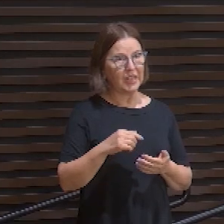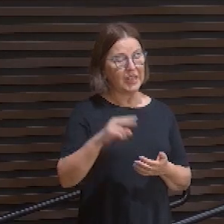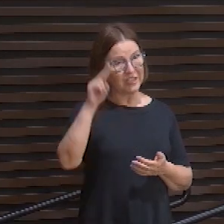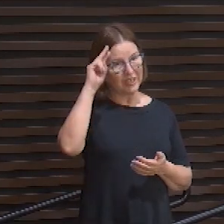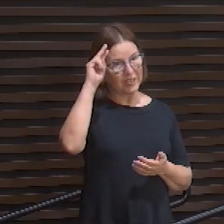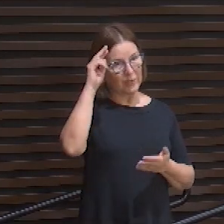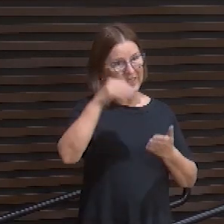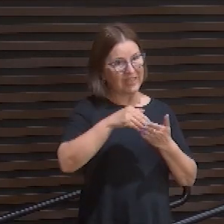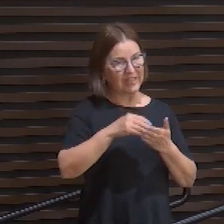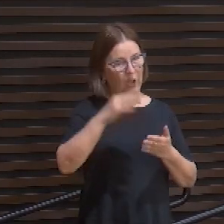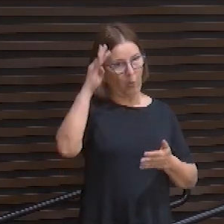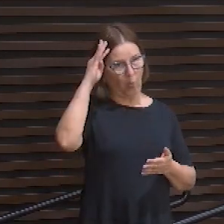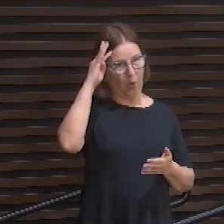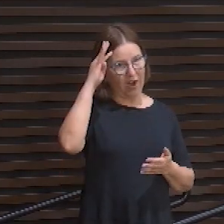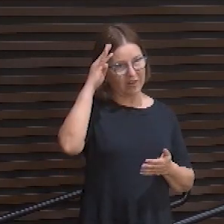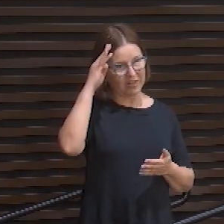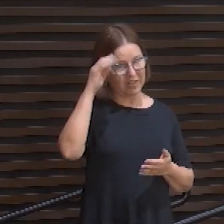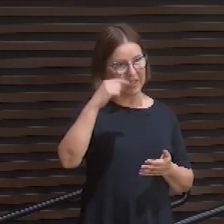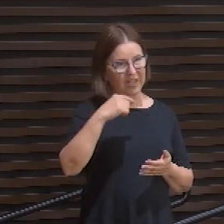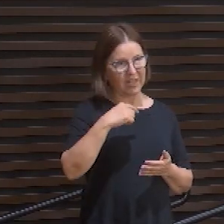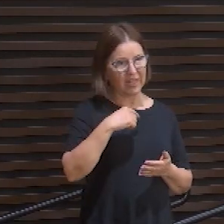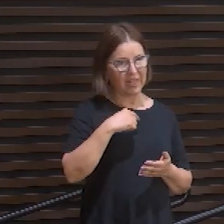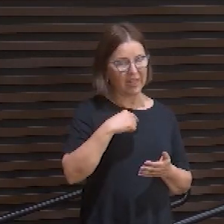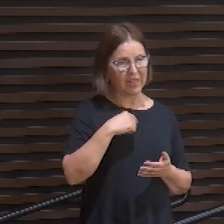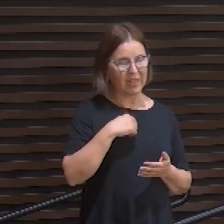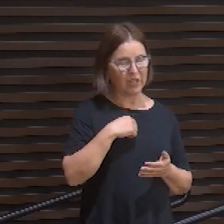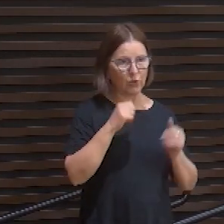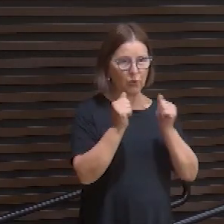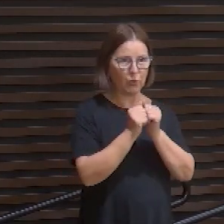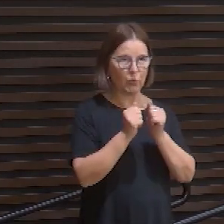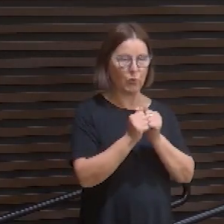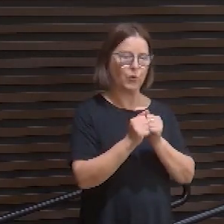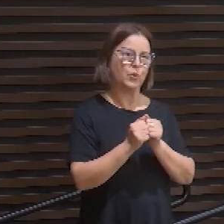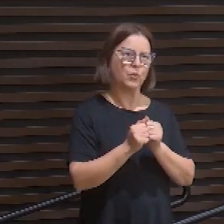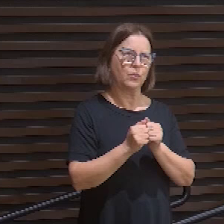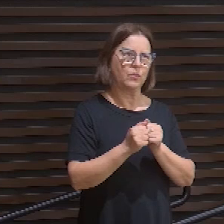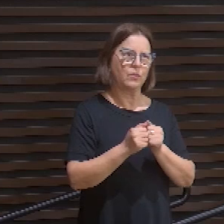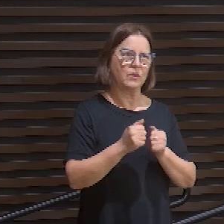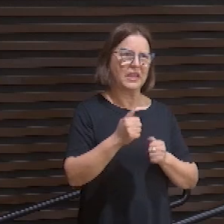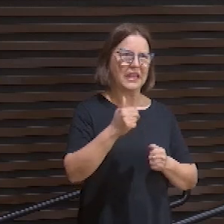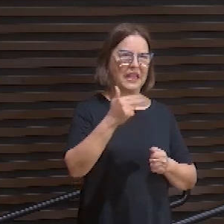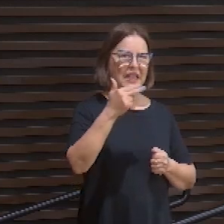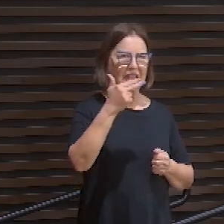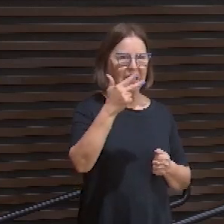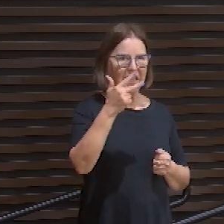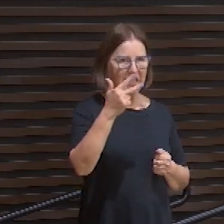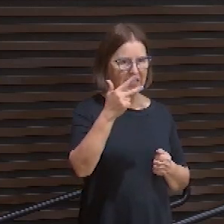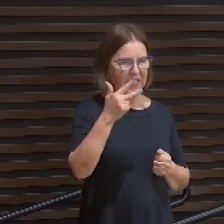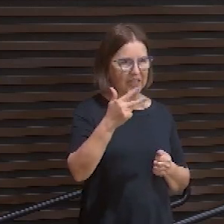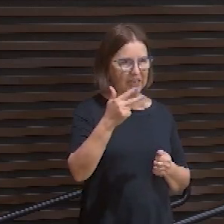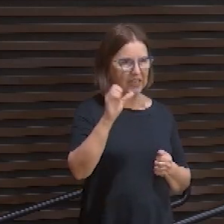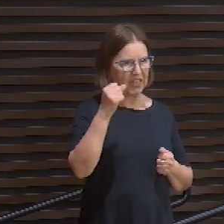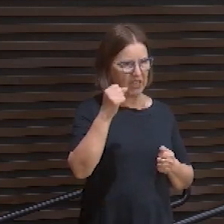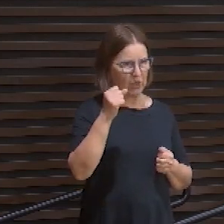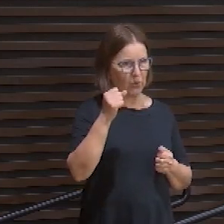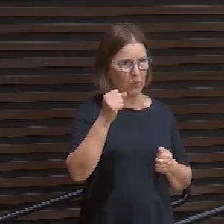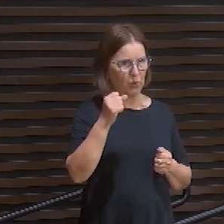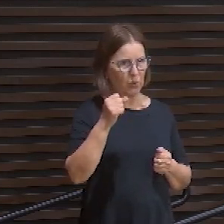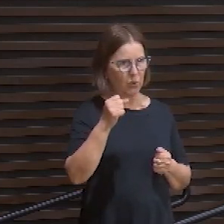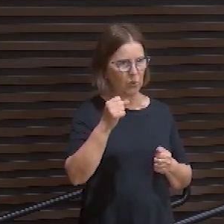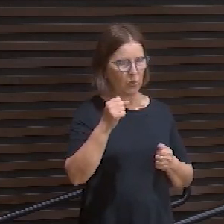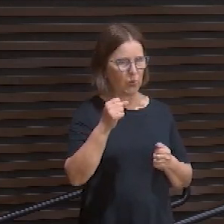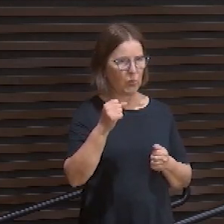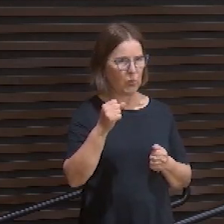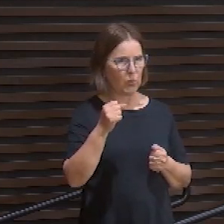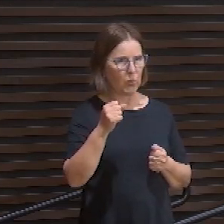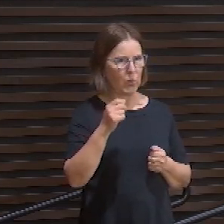pastores, 38 pastores, quase todos eles presbiterianos, tinha uns 2